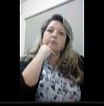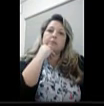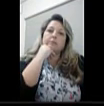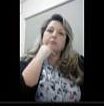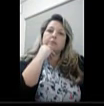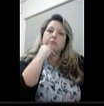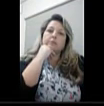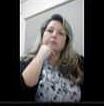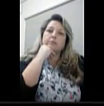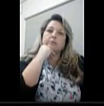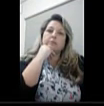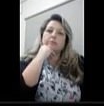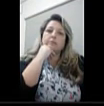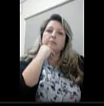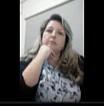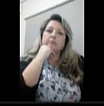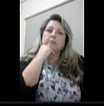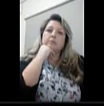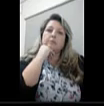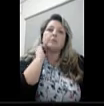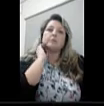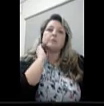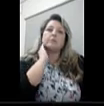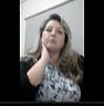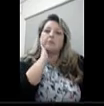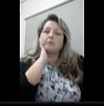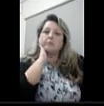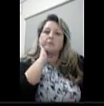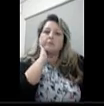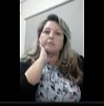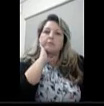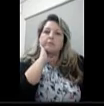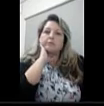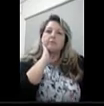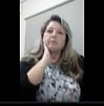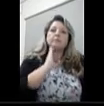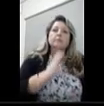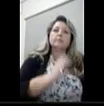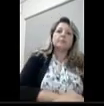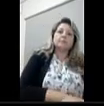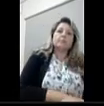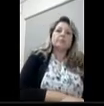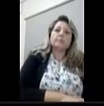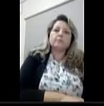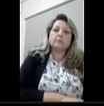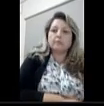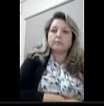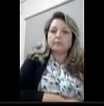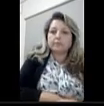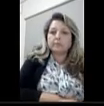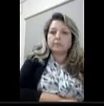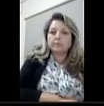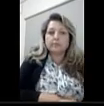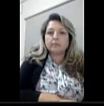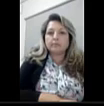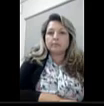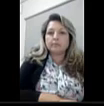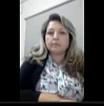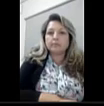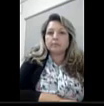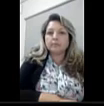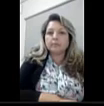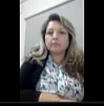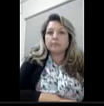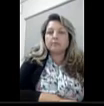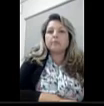respaldo para outro, para um desenvolvimento que vai acontecendo mais à frente. roda de palmas a gente sentar com as crianças